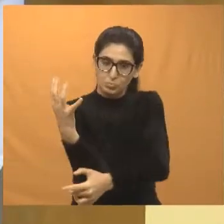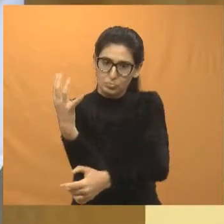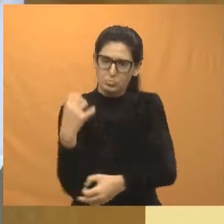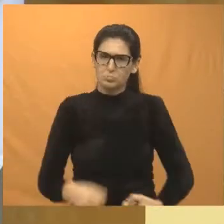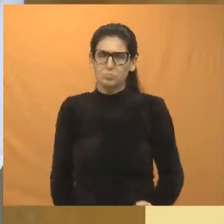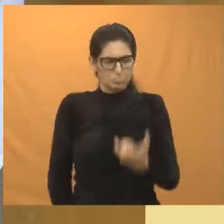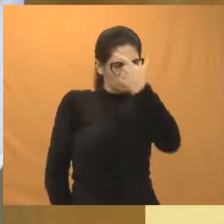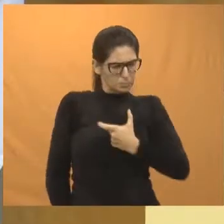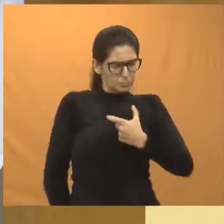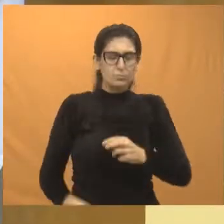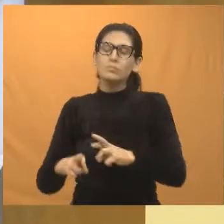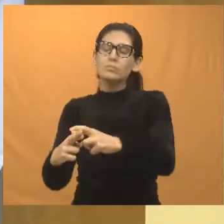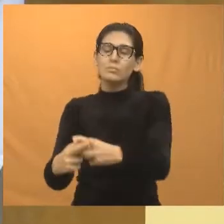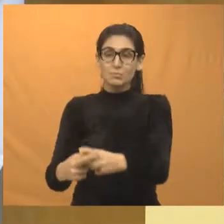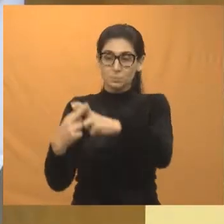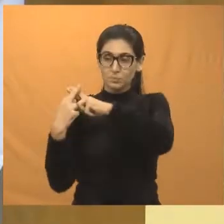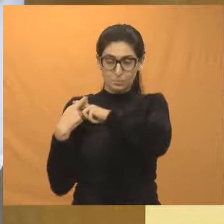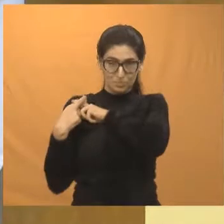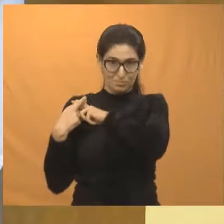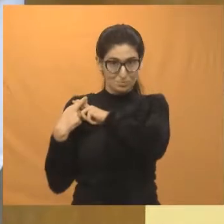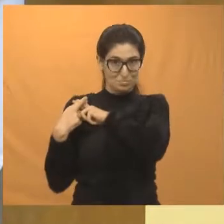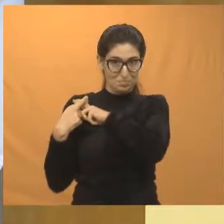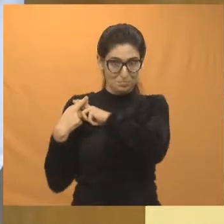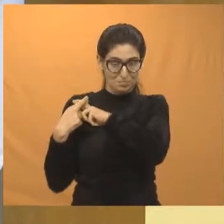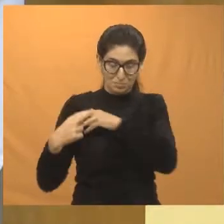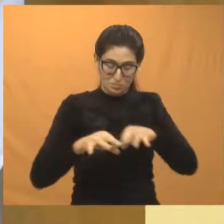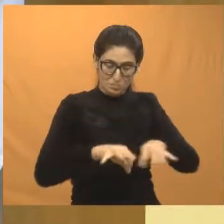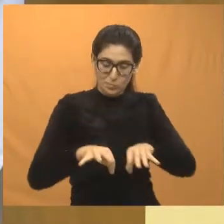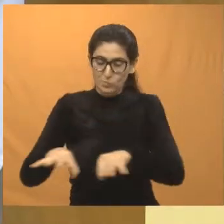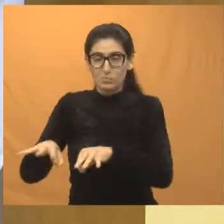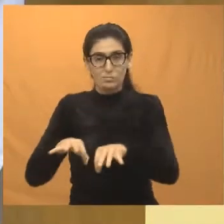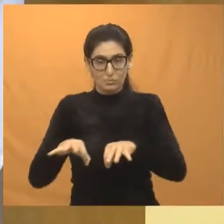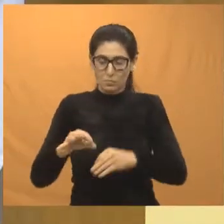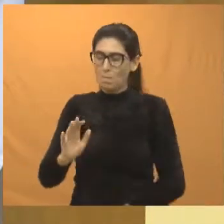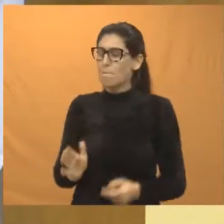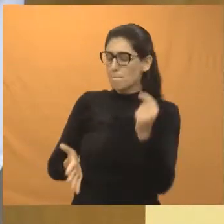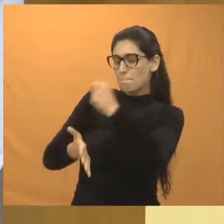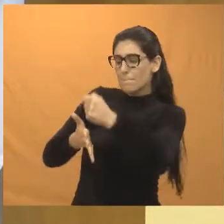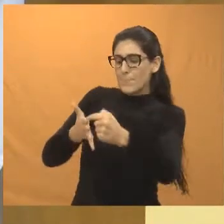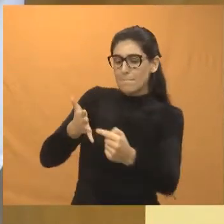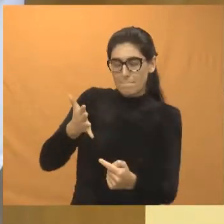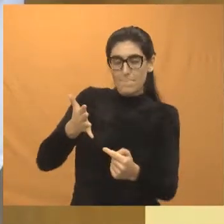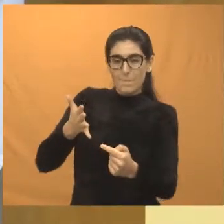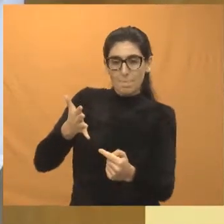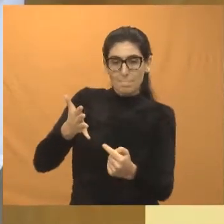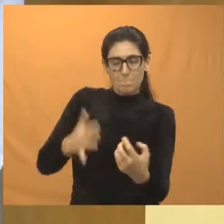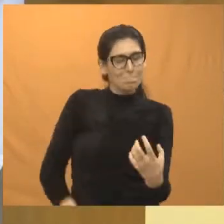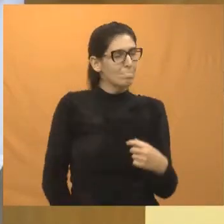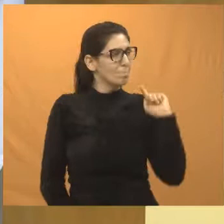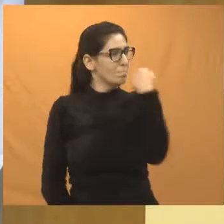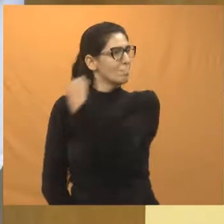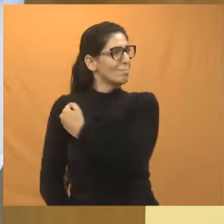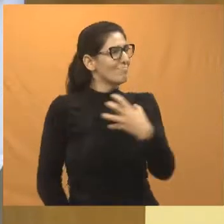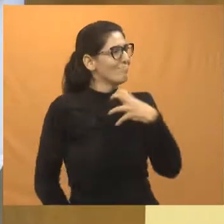uma responsabilidade muito grande na sua composição, né? E é isso que dá segurança da gente